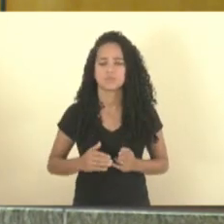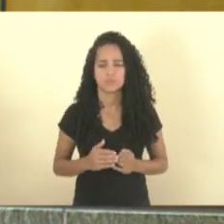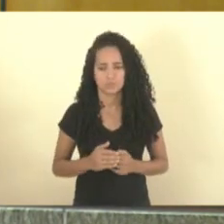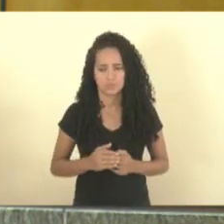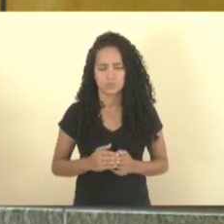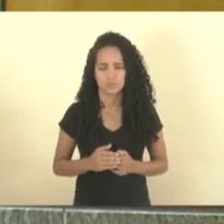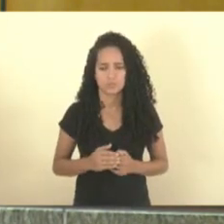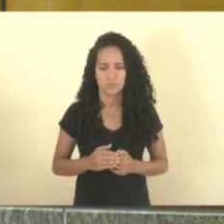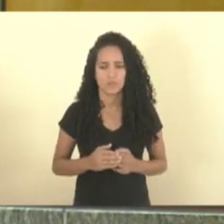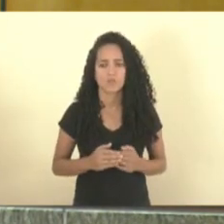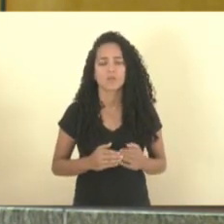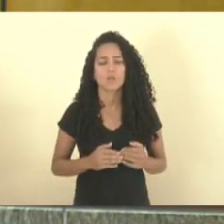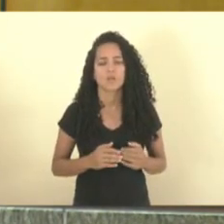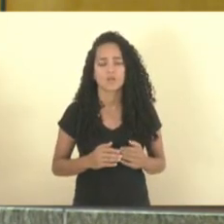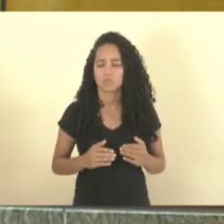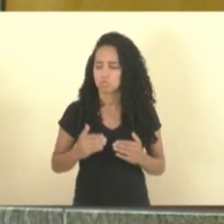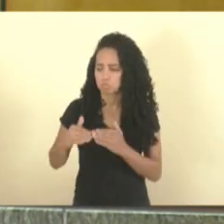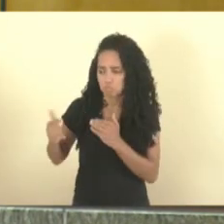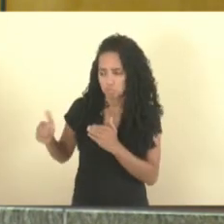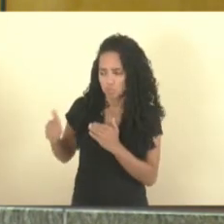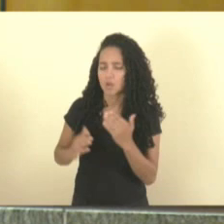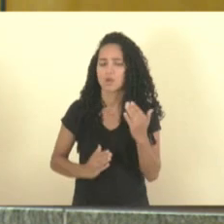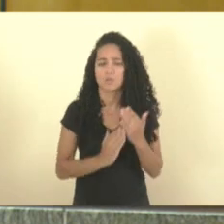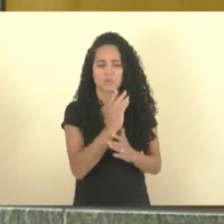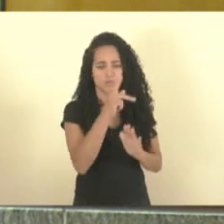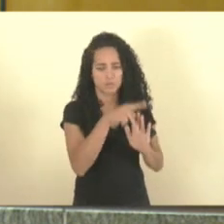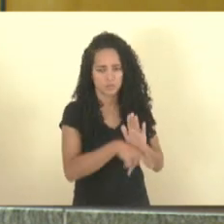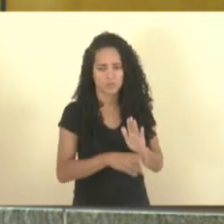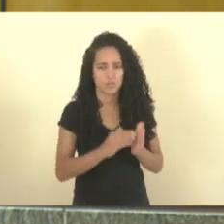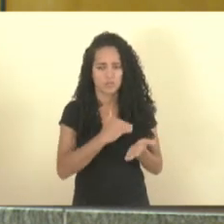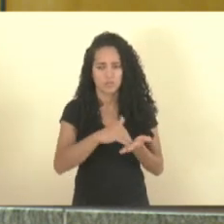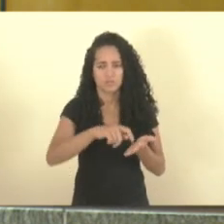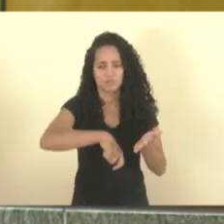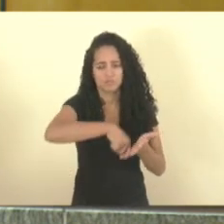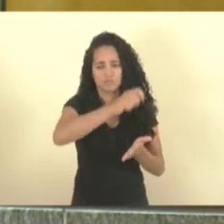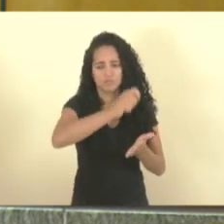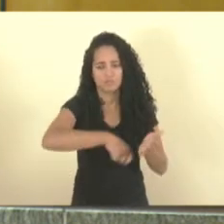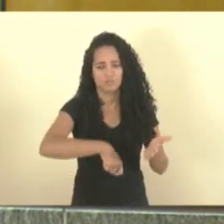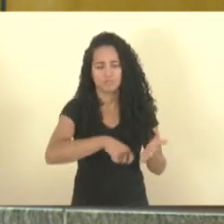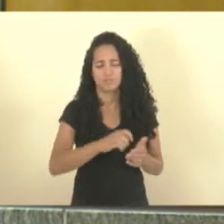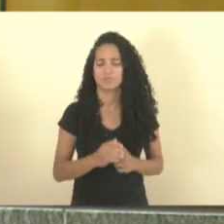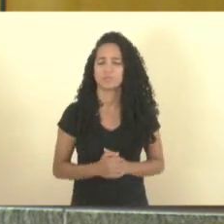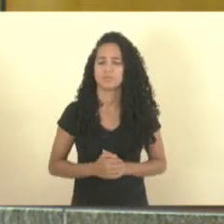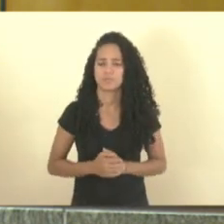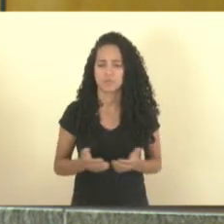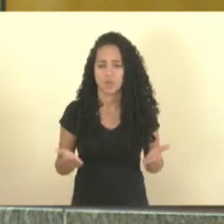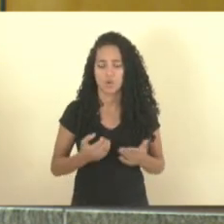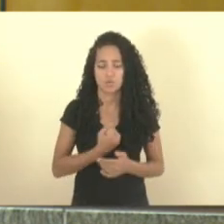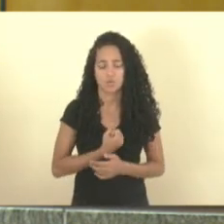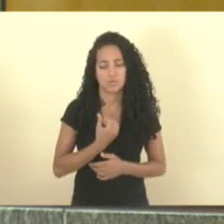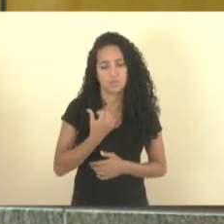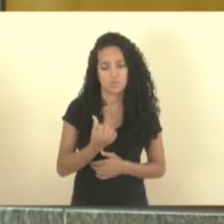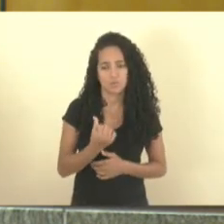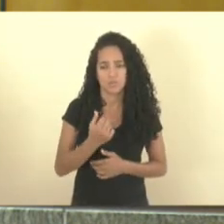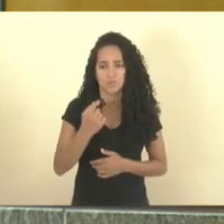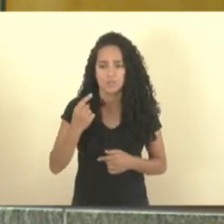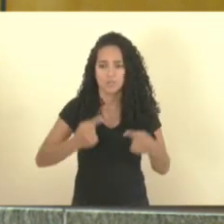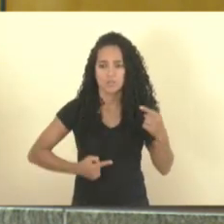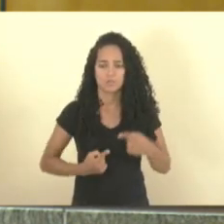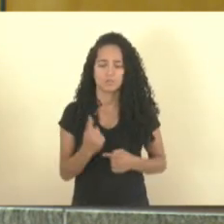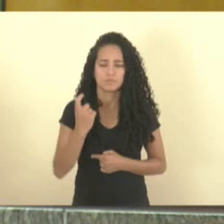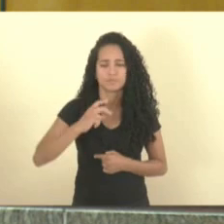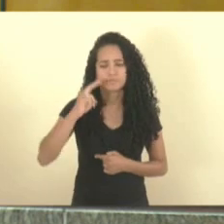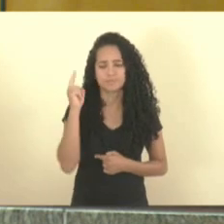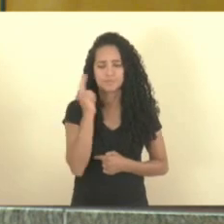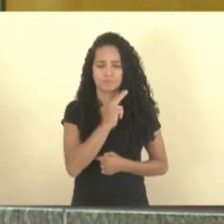manifestem verbalmente. Não havendo contrários, fica aprovado o projeto à Secretaria para Extração dos Autógrafos. Item 6, discussão única em